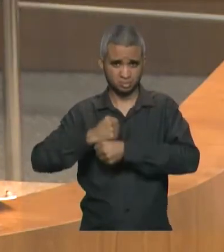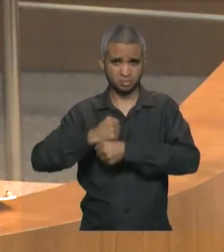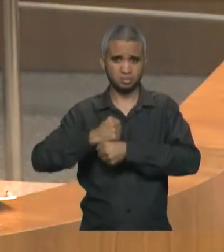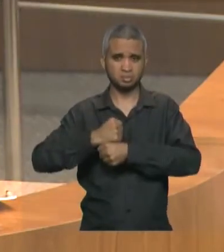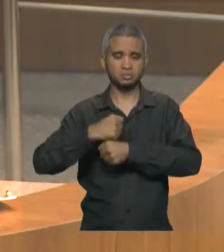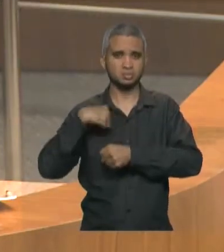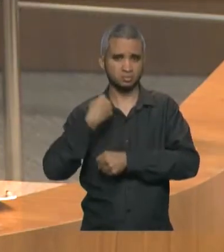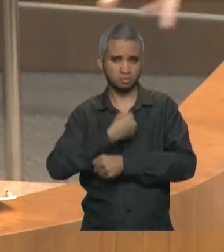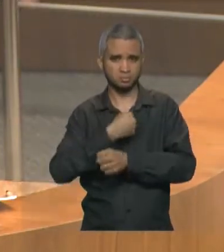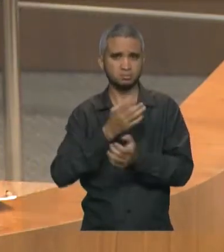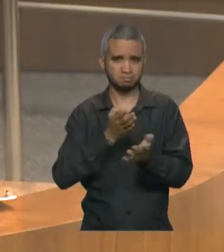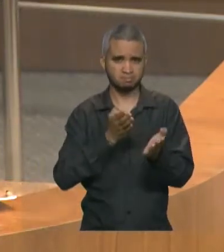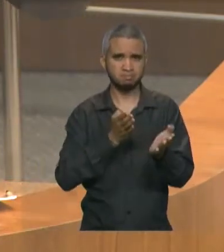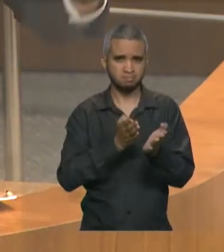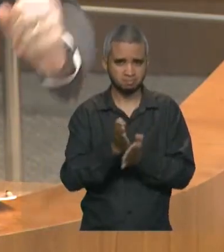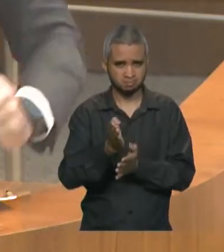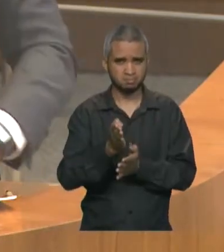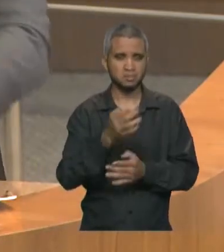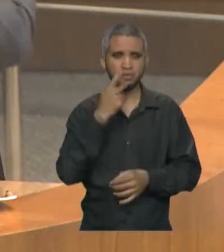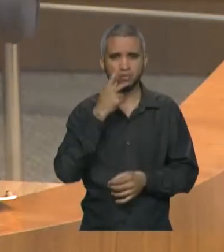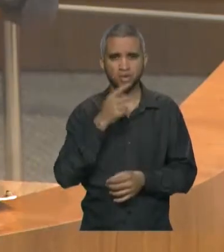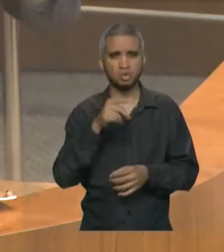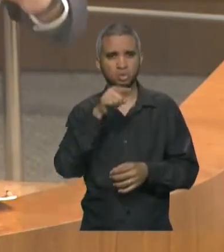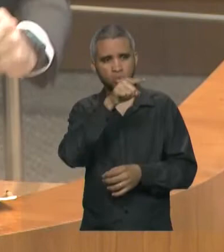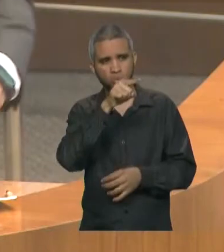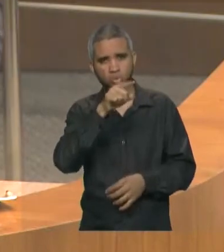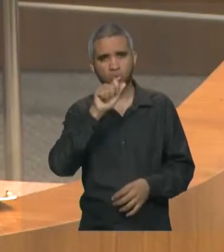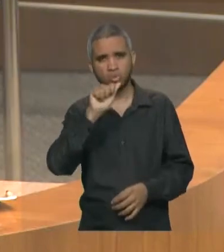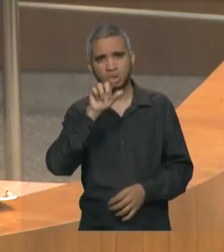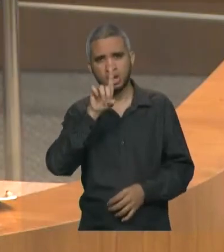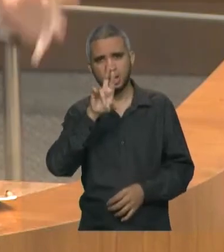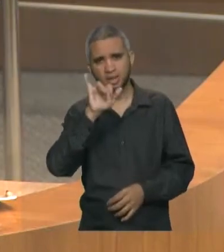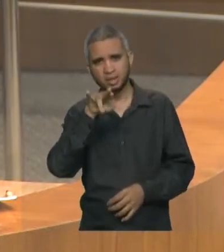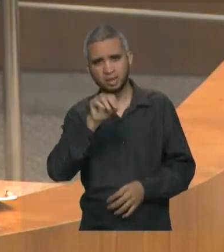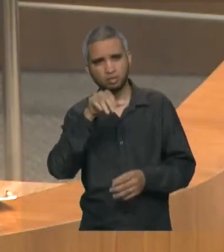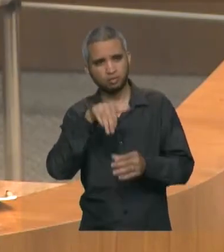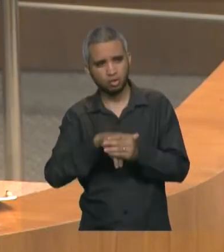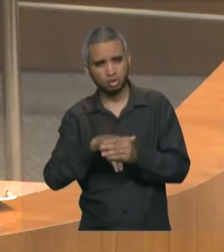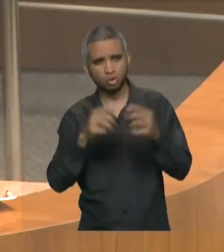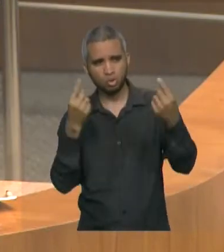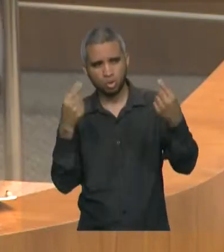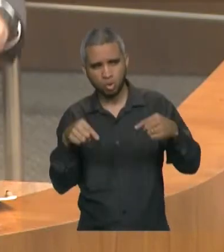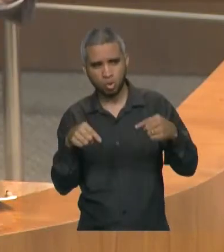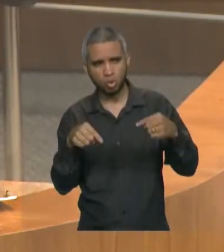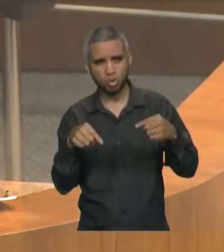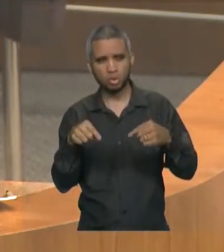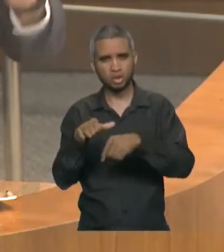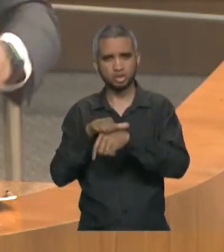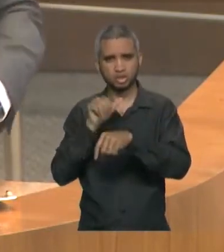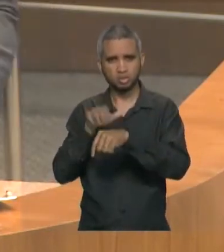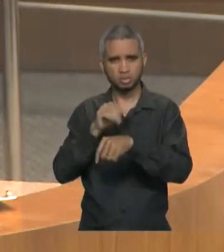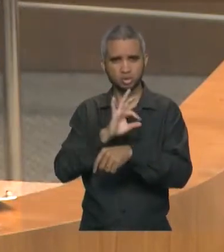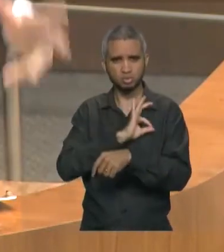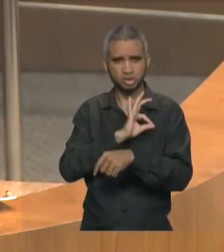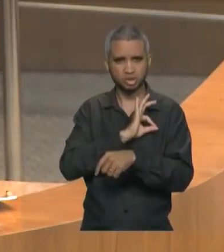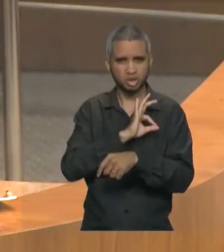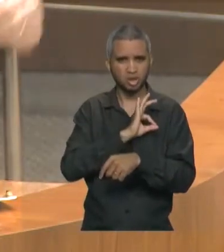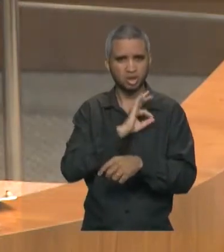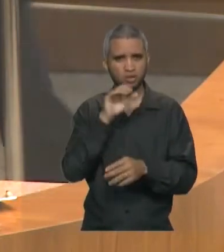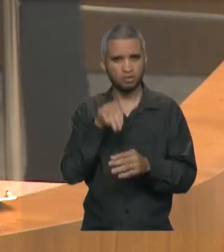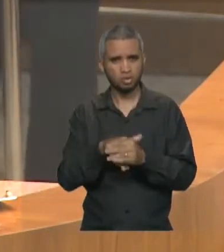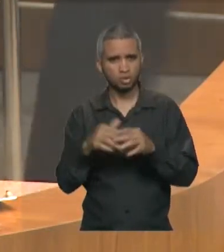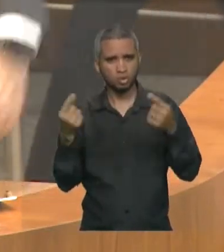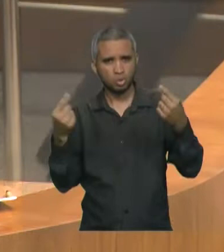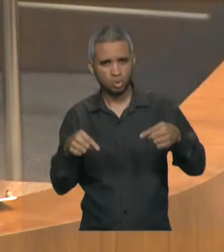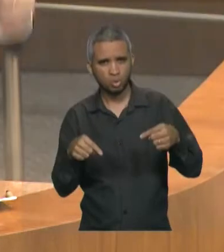dito. Não, você votou contra, Adriano. Você quer dizer que você votou contra aqui a nomeação dos PMs? Você votou contra o orçamento de saúde? Você votou